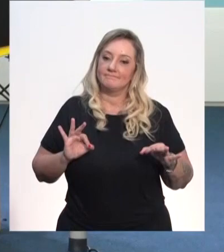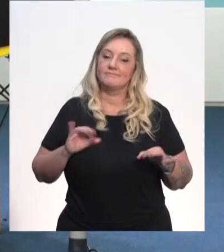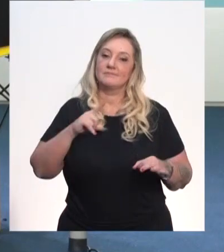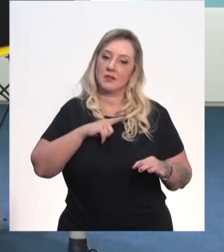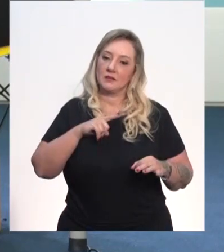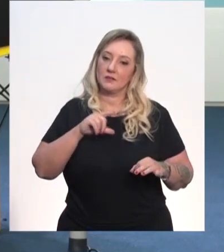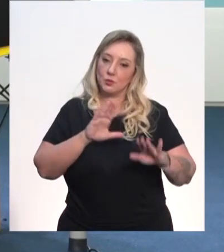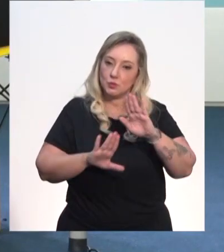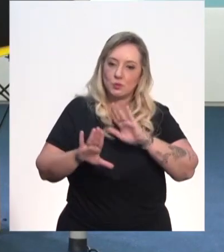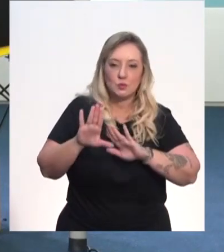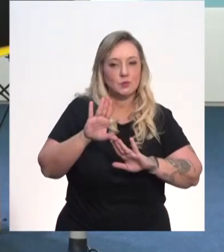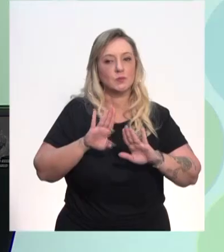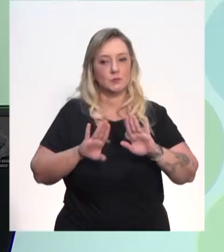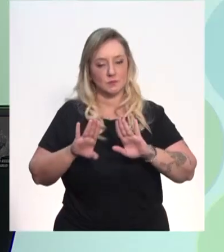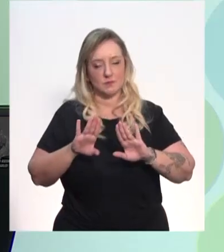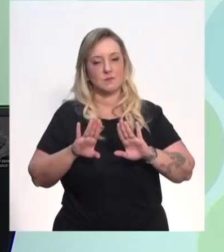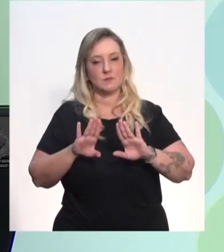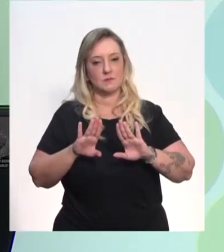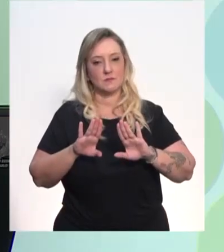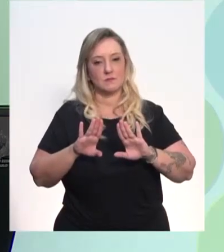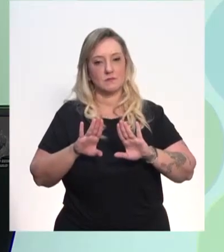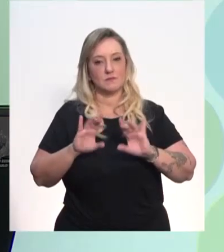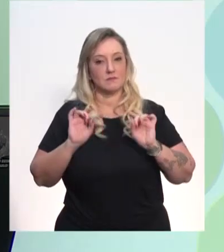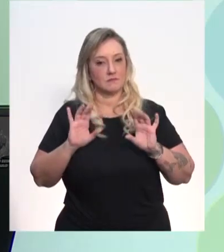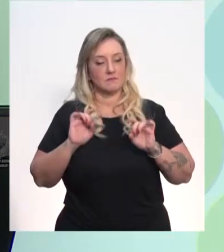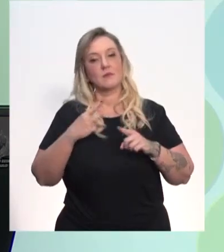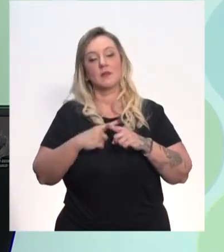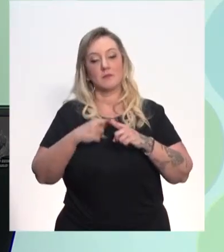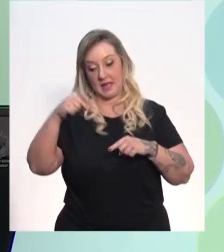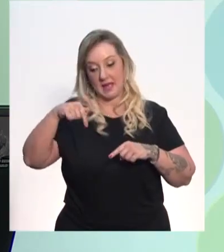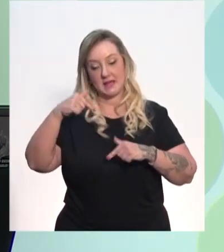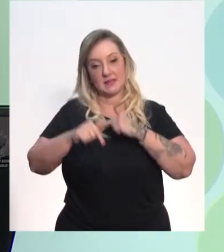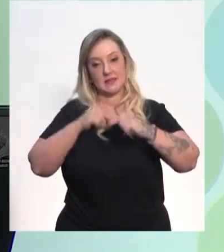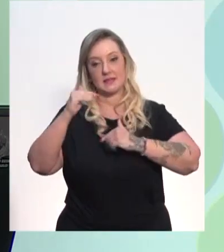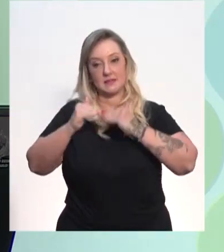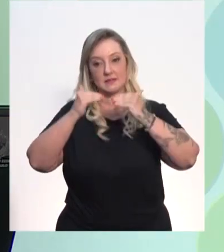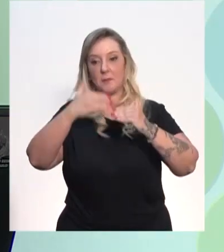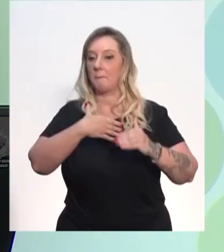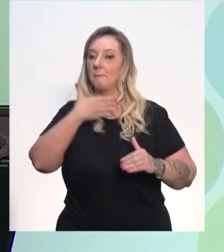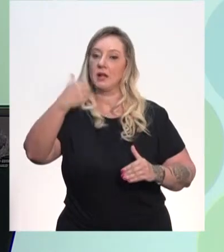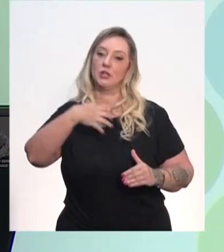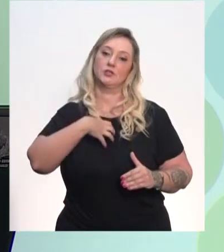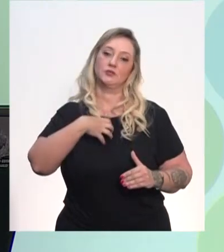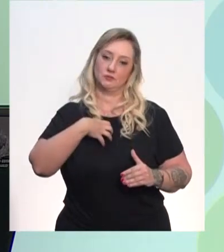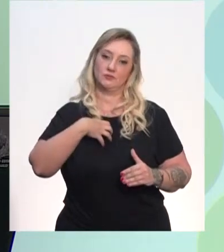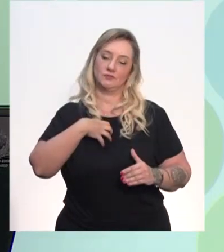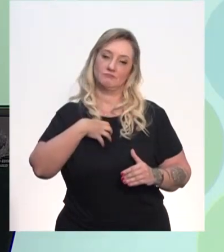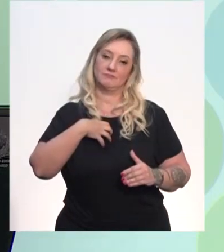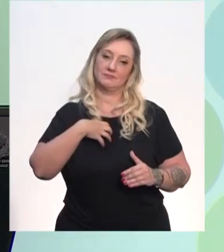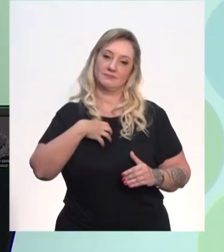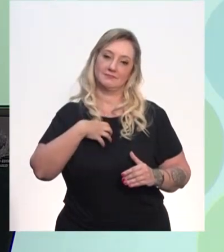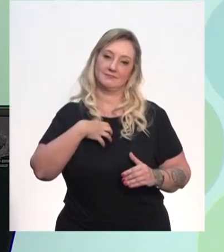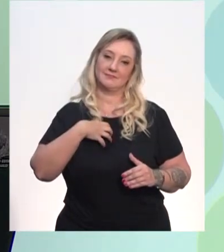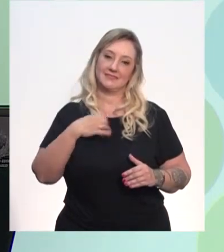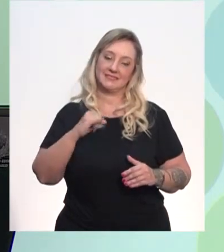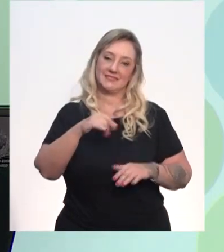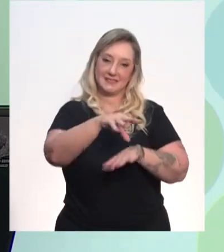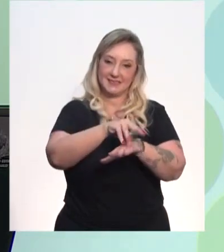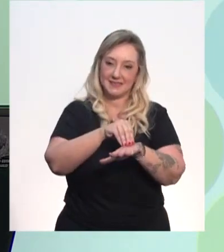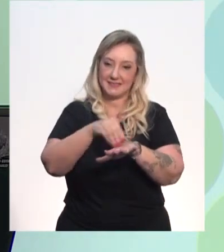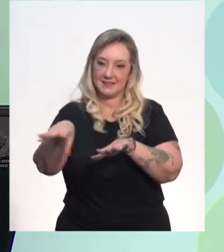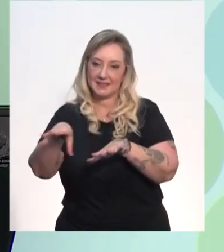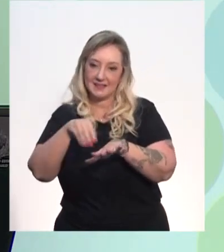institucional, mas é claro que se a escola usa uma outra ferramenta, ela também tem autonomia para escolher a que for mais adequada.